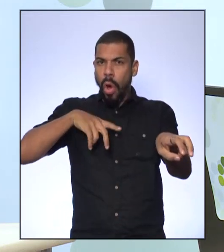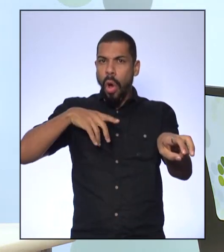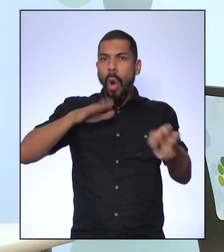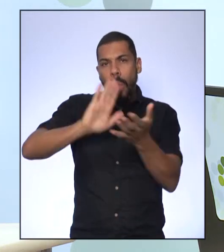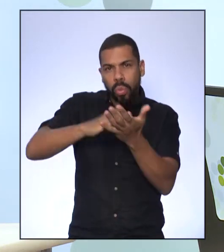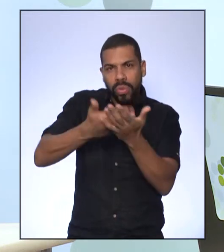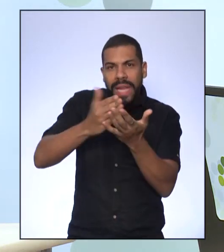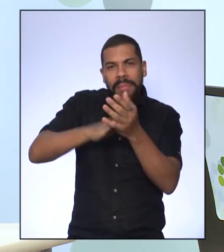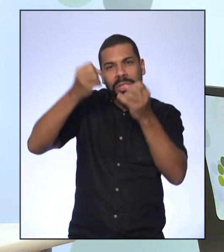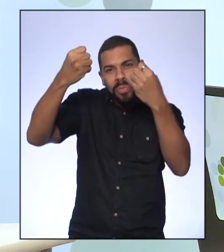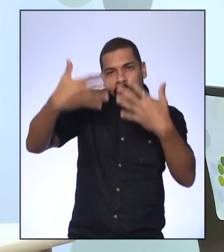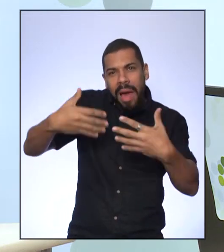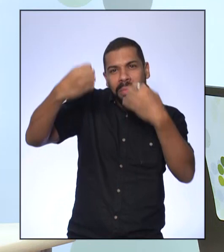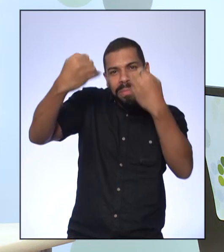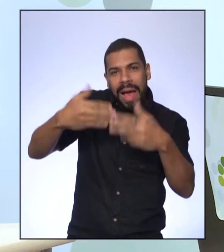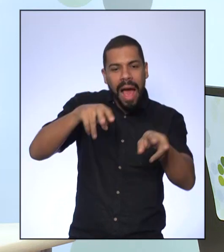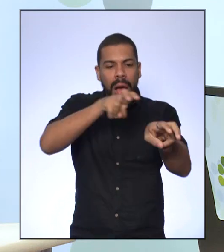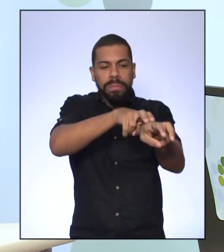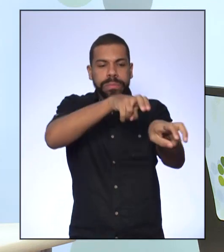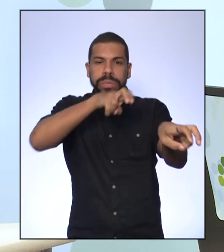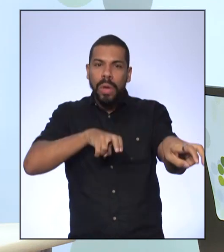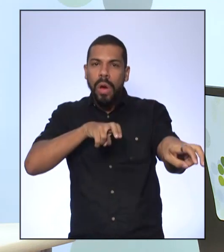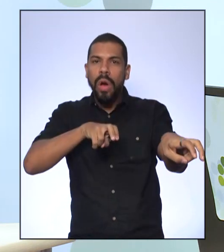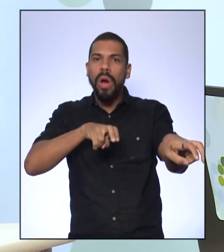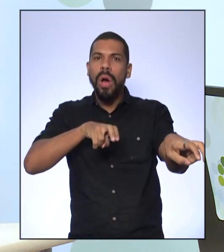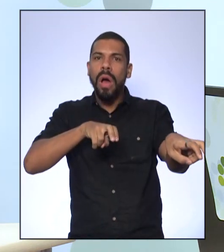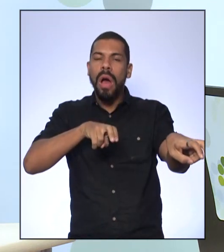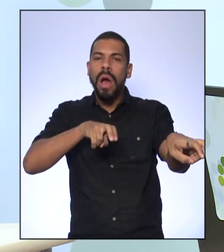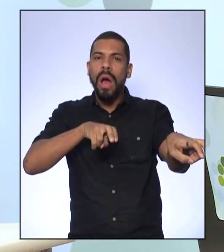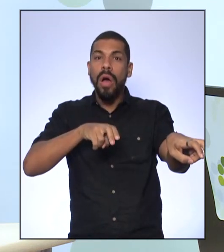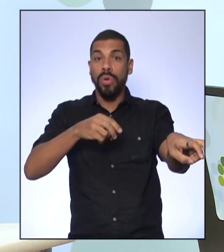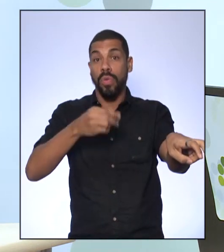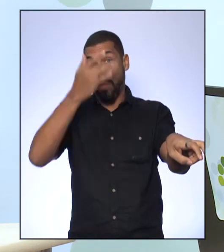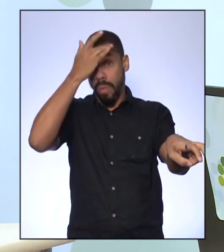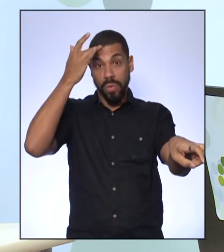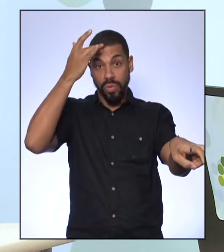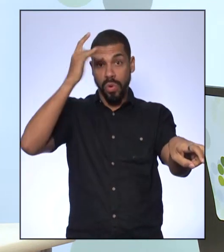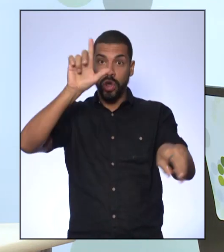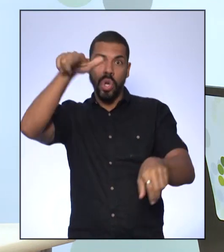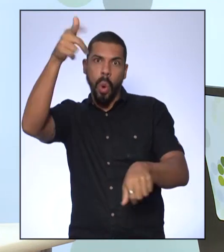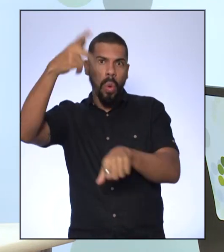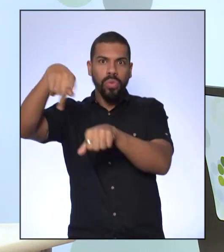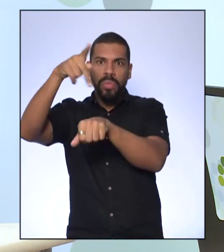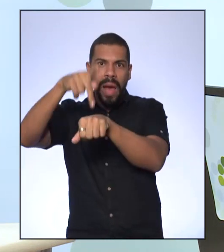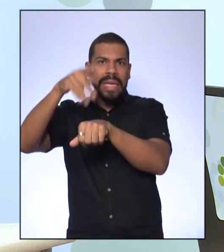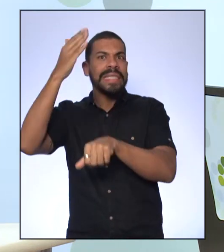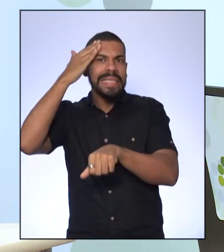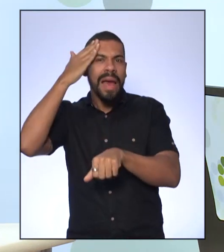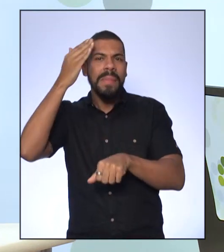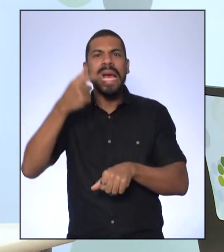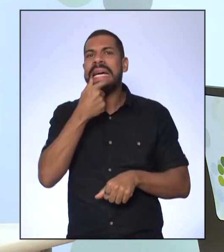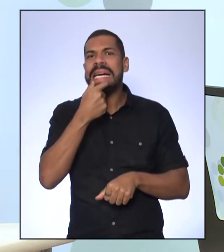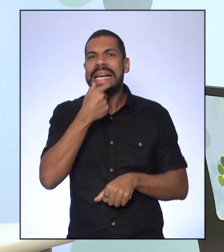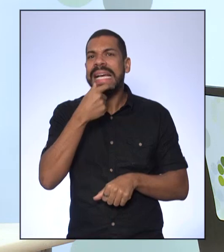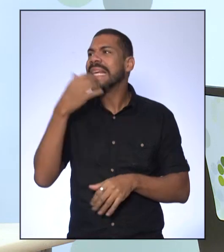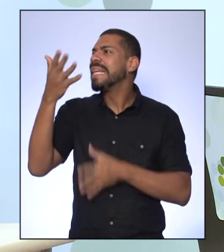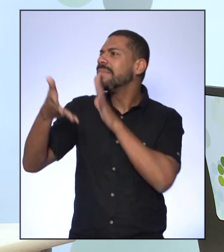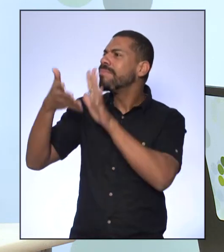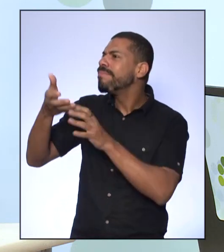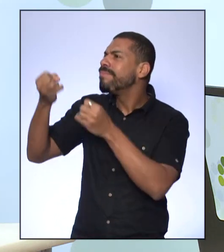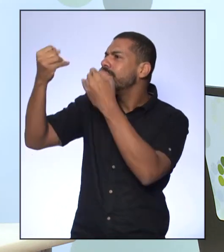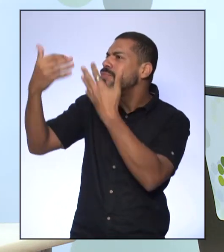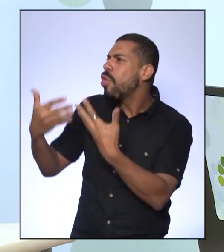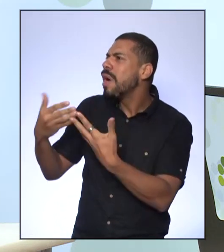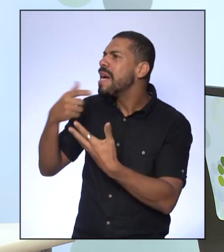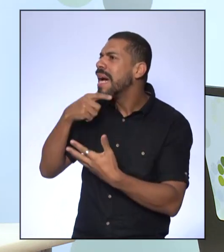para a gente. Na poltrona de trás estava uma pessoa estrangeira que se comunicou em inglês com a comissária e a